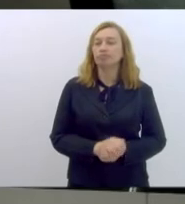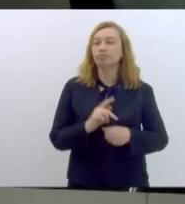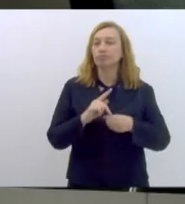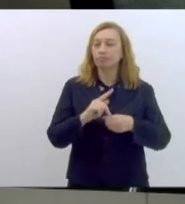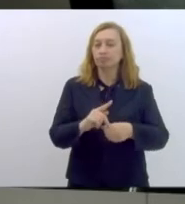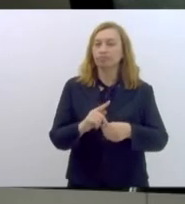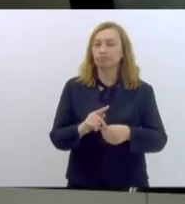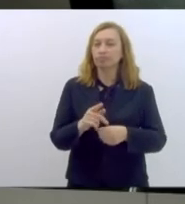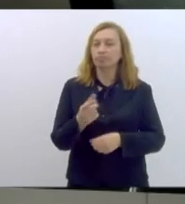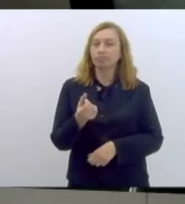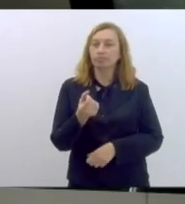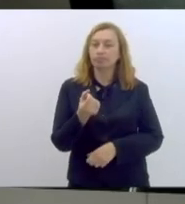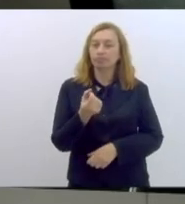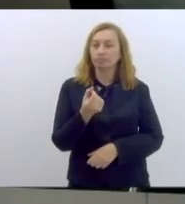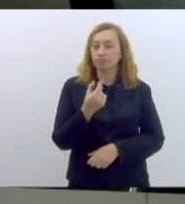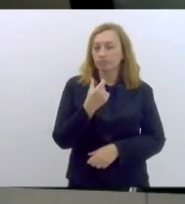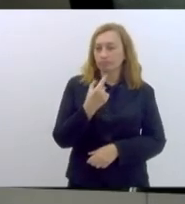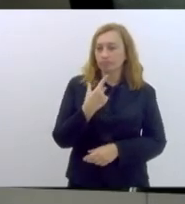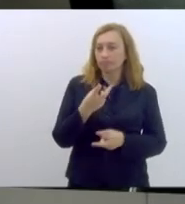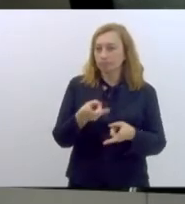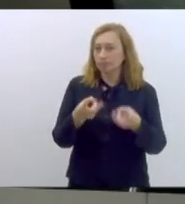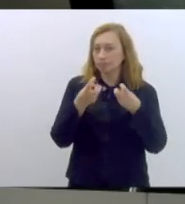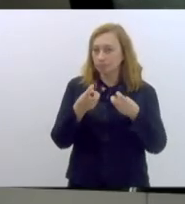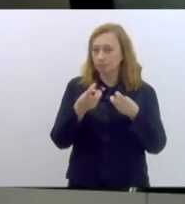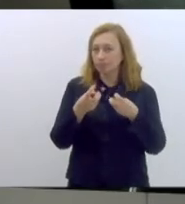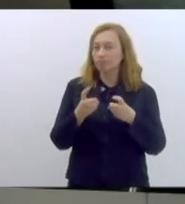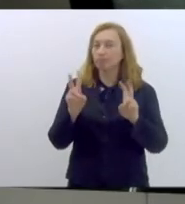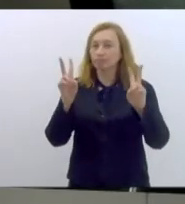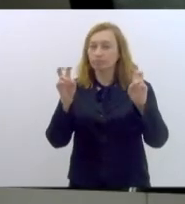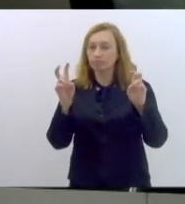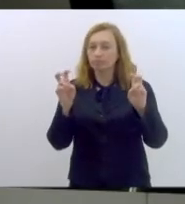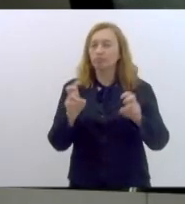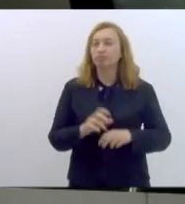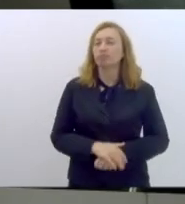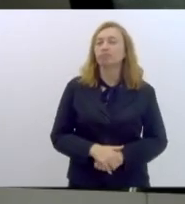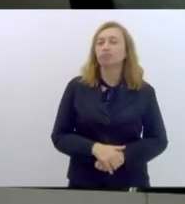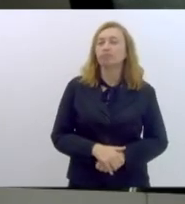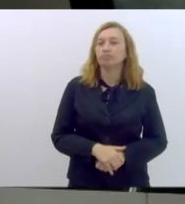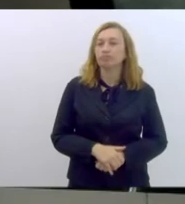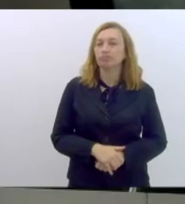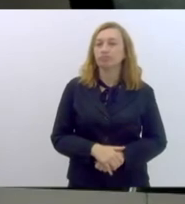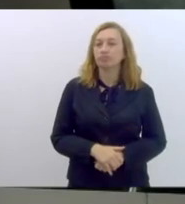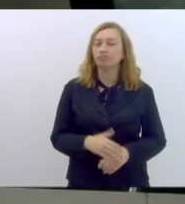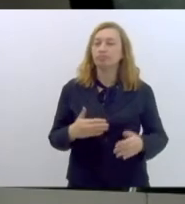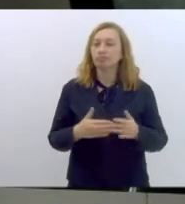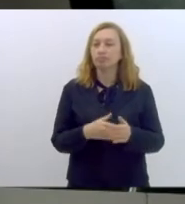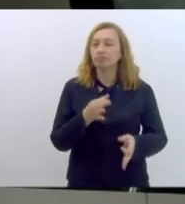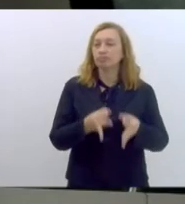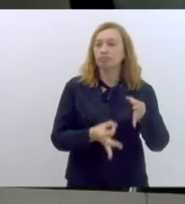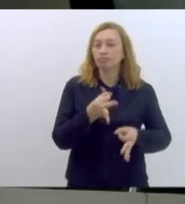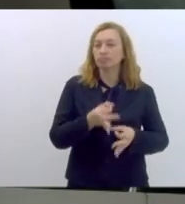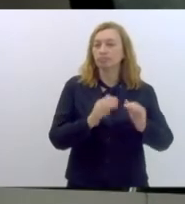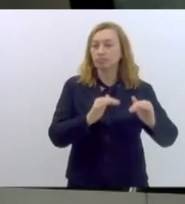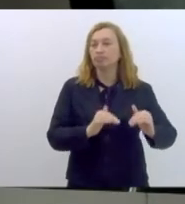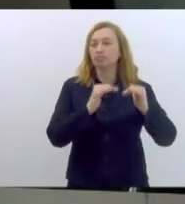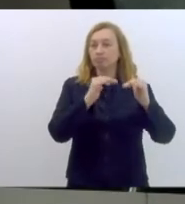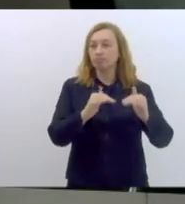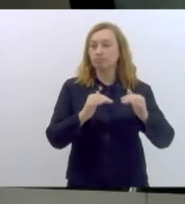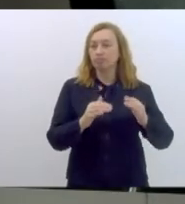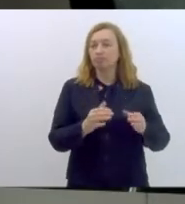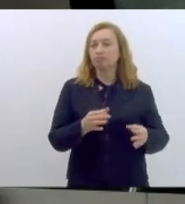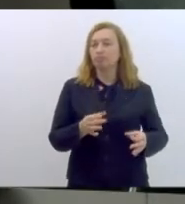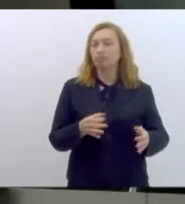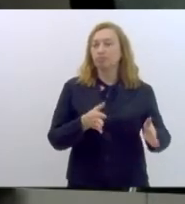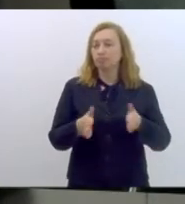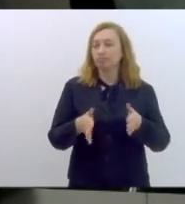de Medicamentos. E muito me chamou a atenção na questão dos arrestos, porque até o Tribunal de Justiça, naquele período